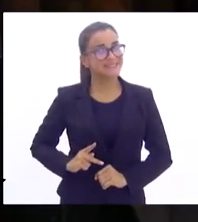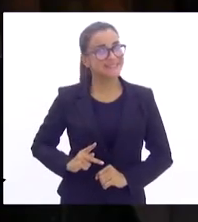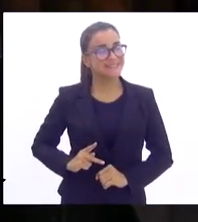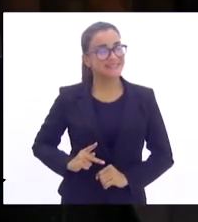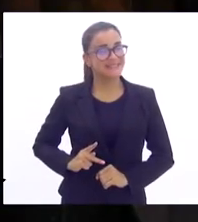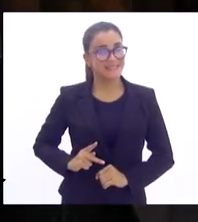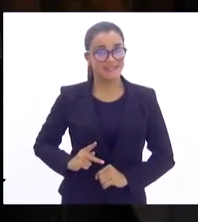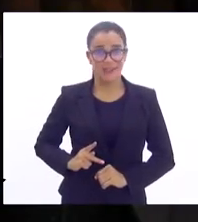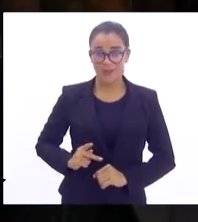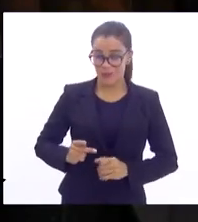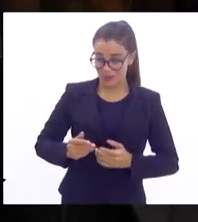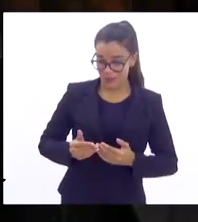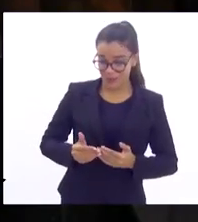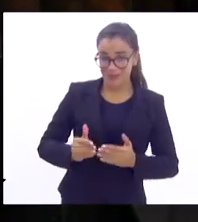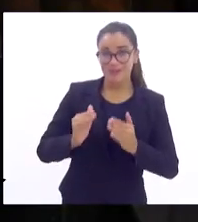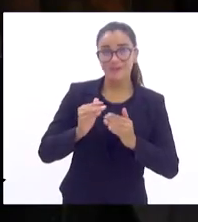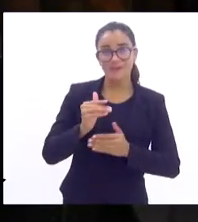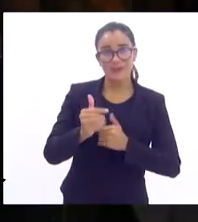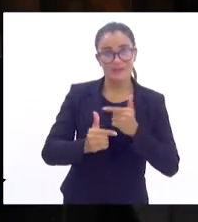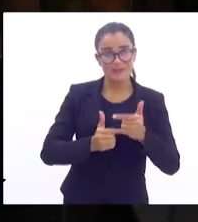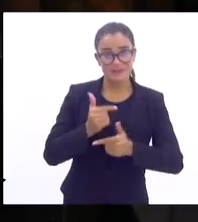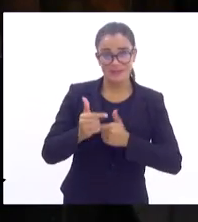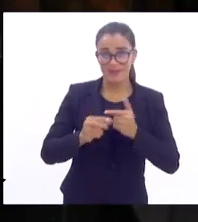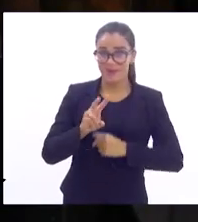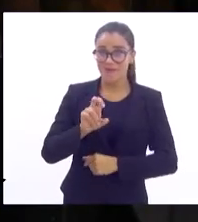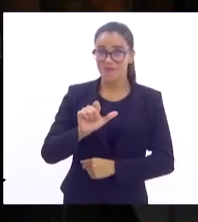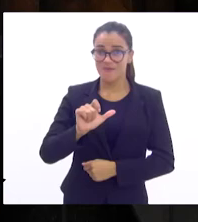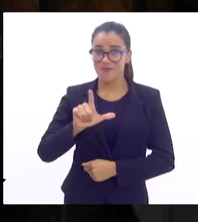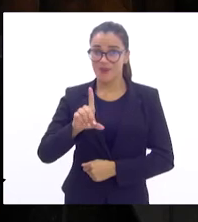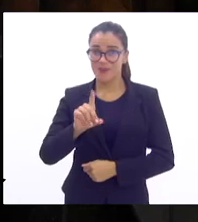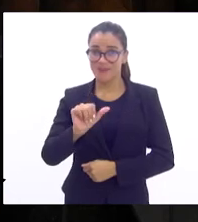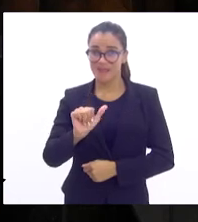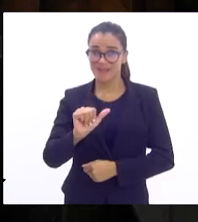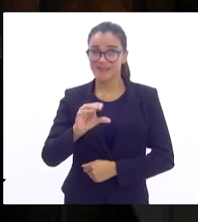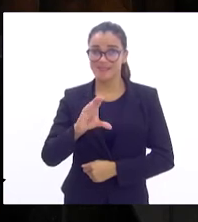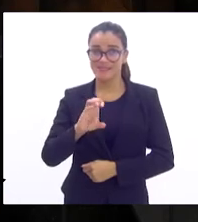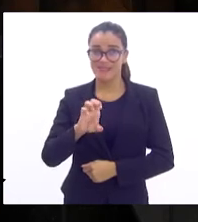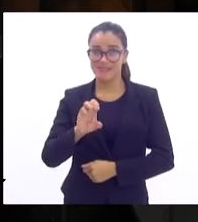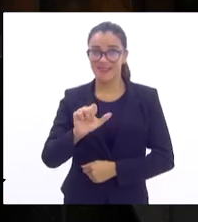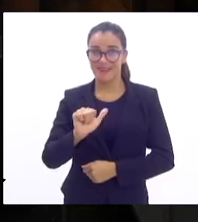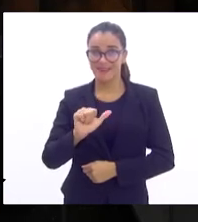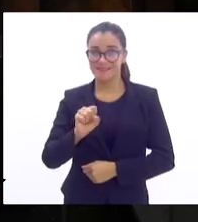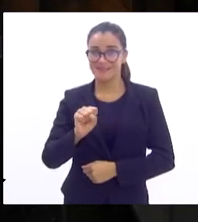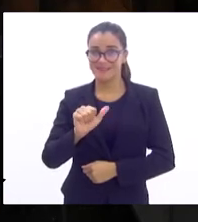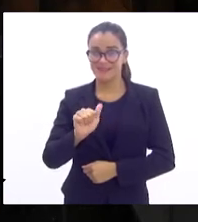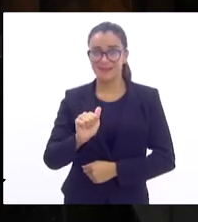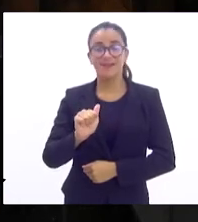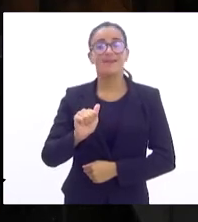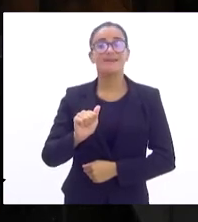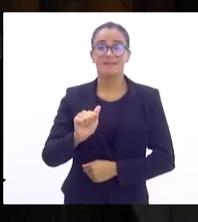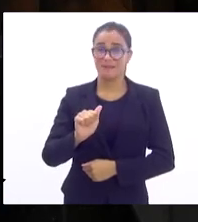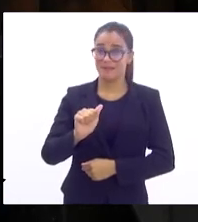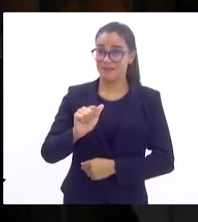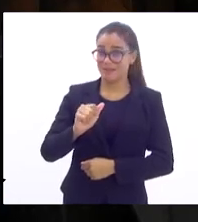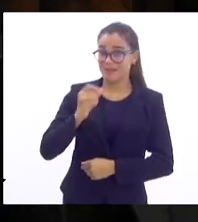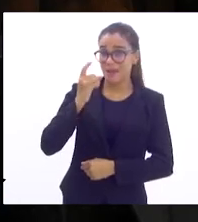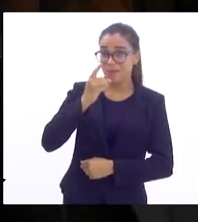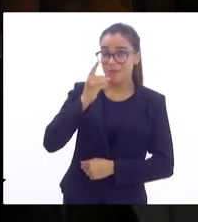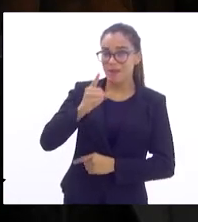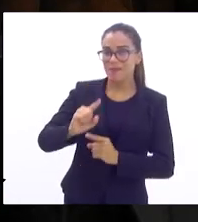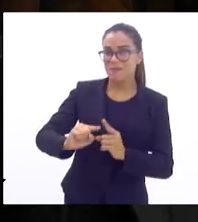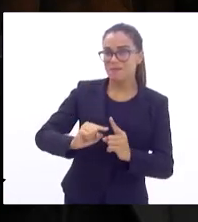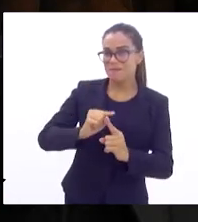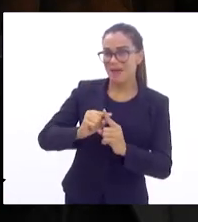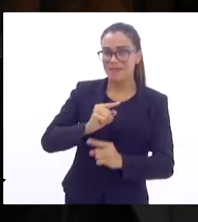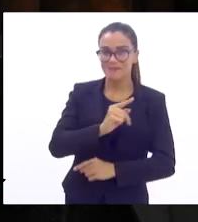do expediente Inicial Deputado Val da Ceasa que além de Deputado é presidente